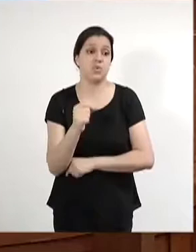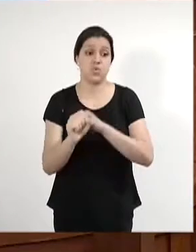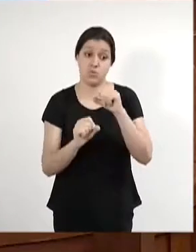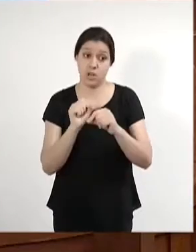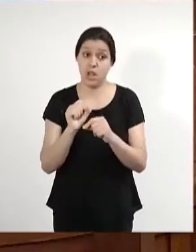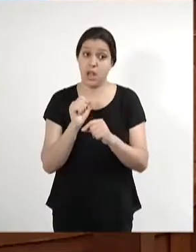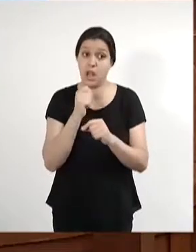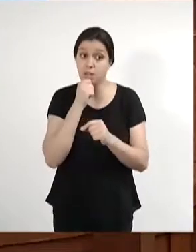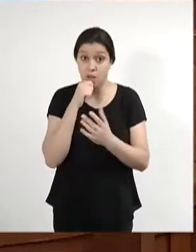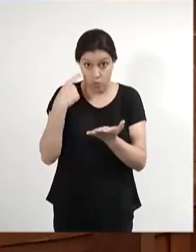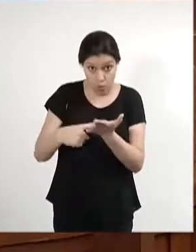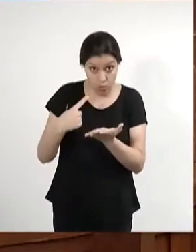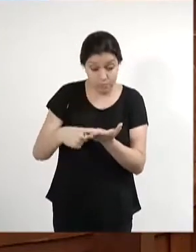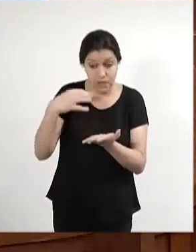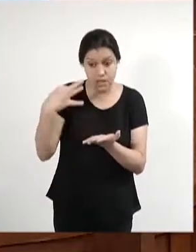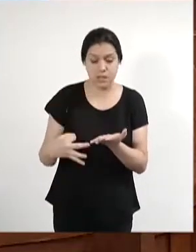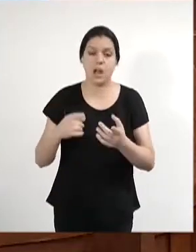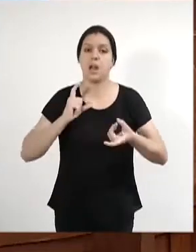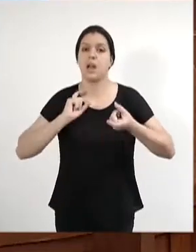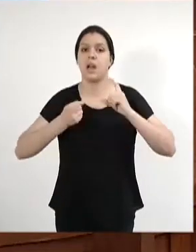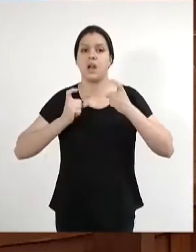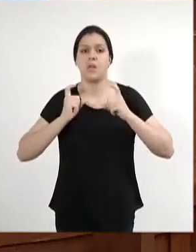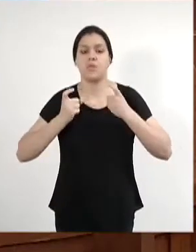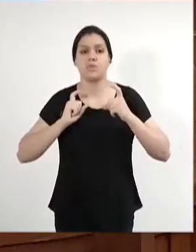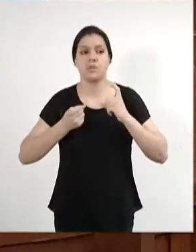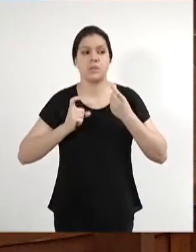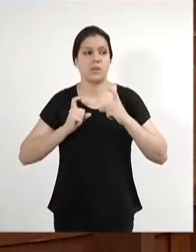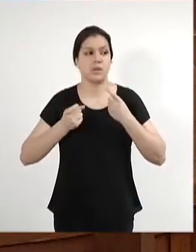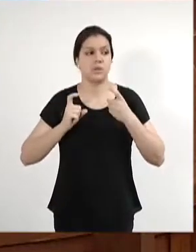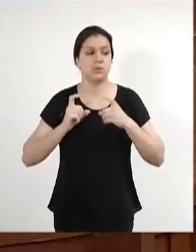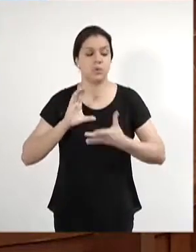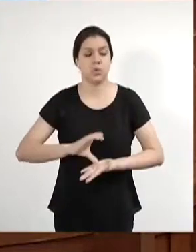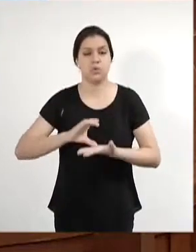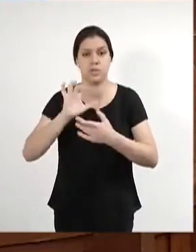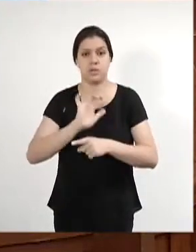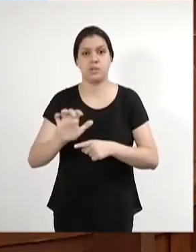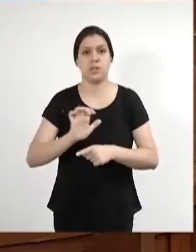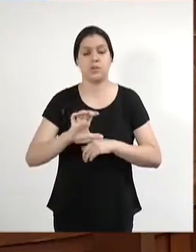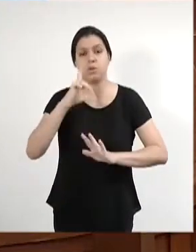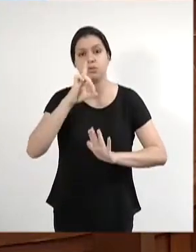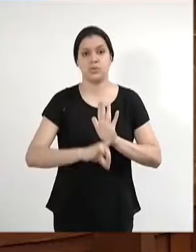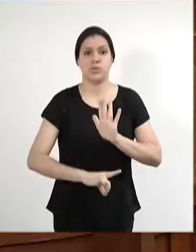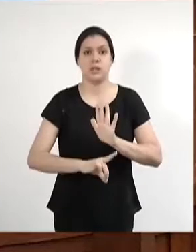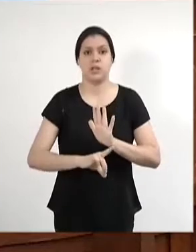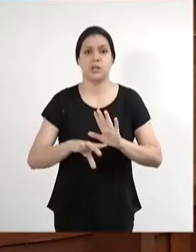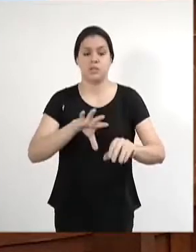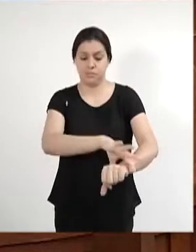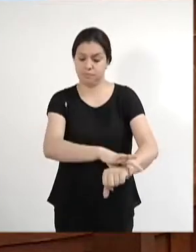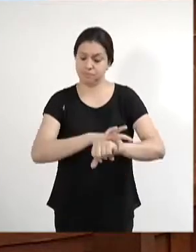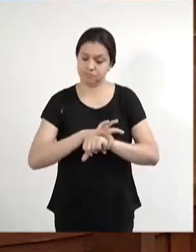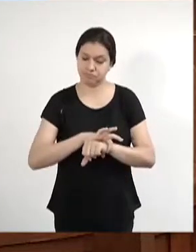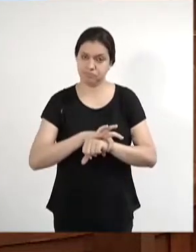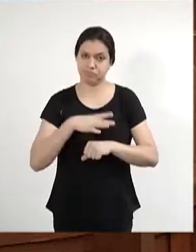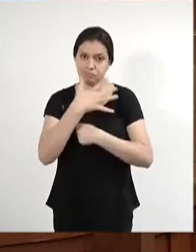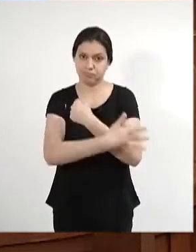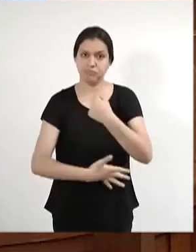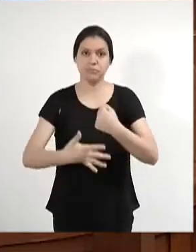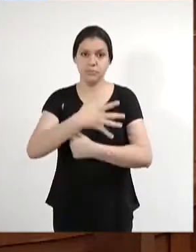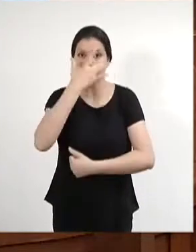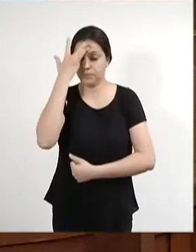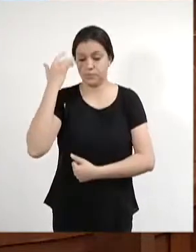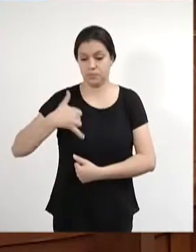ser confirmada na reunião ampliada do Conselho Estadual de Direito de Defesa da Pessoa